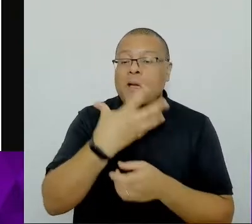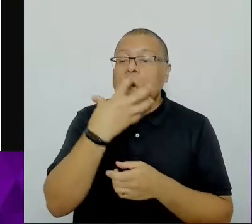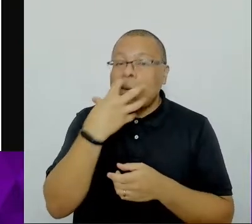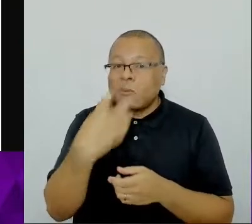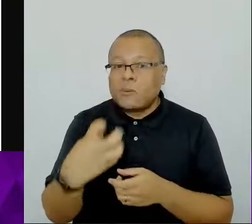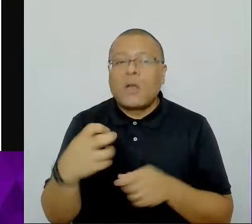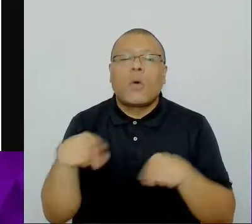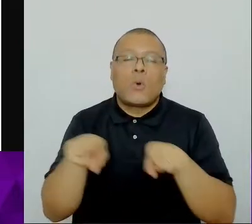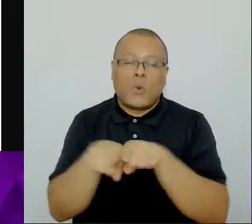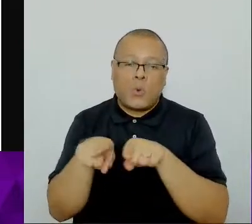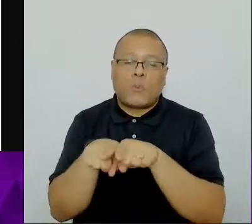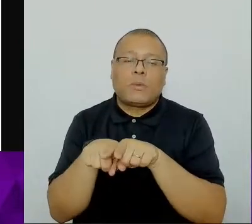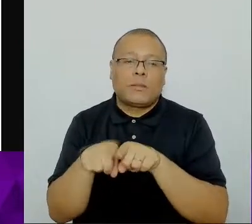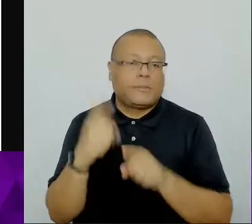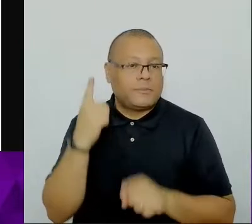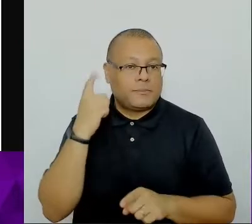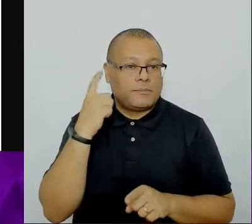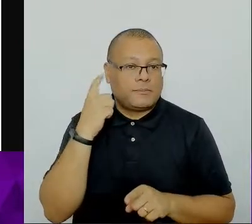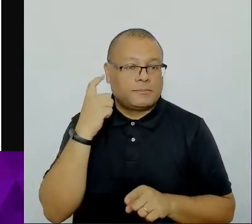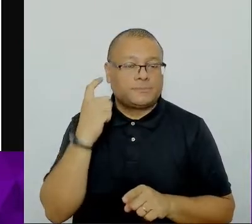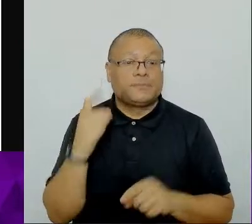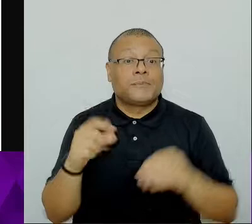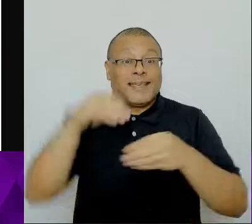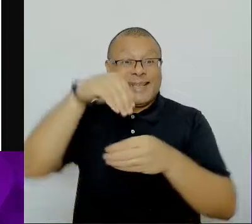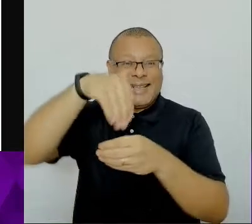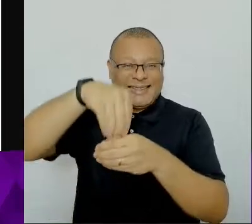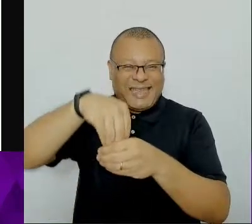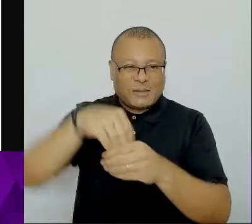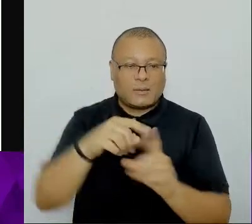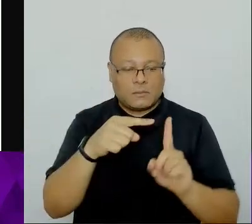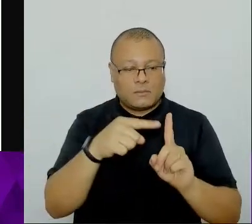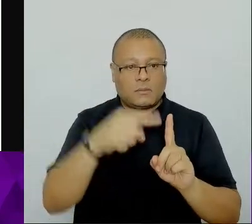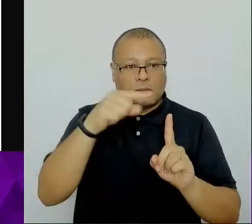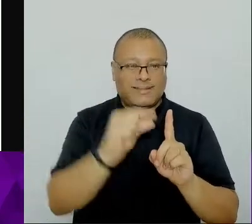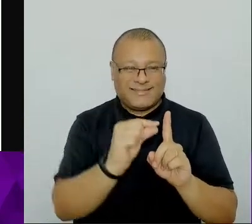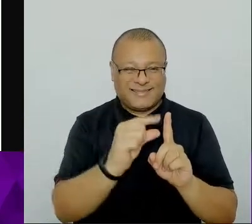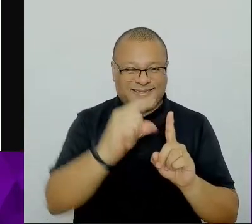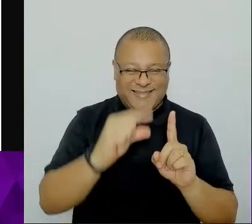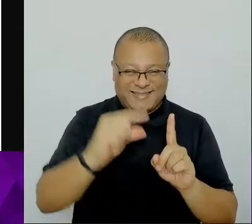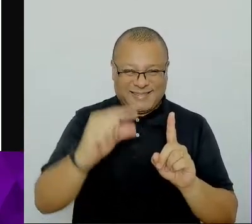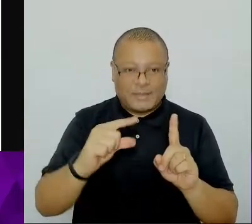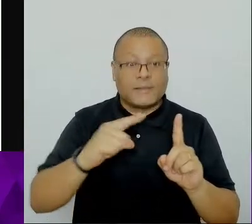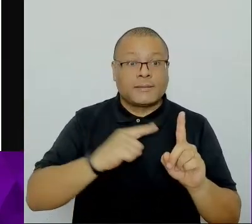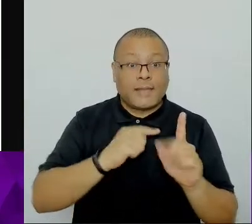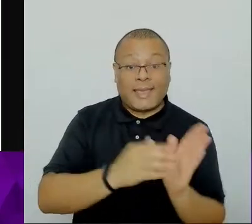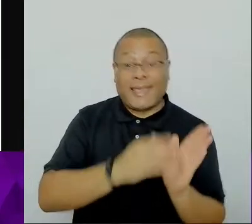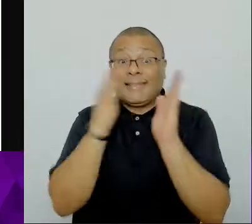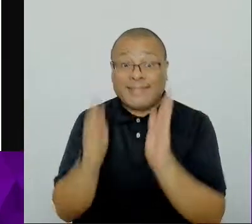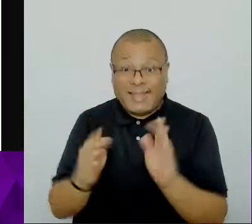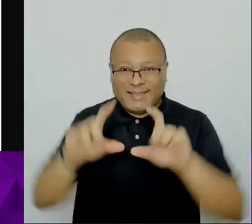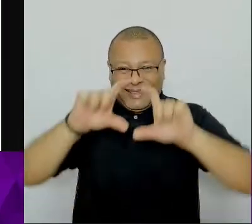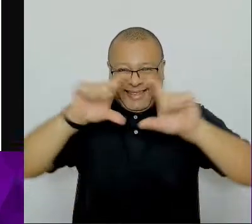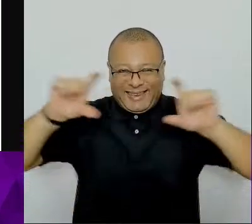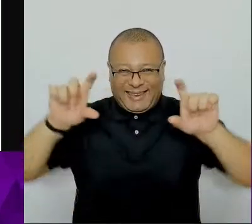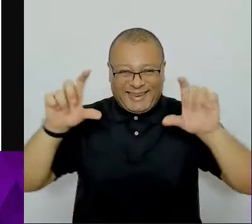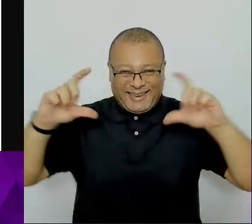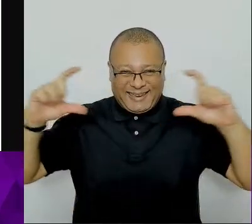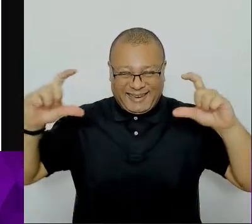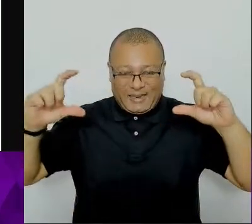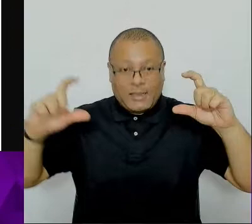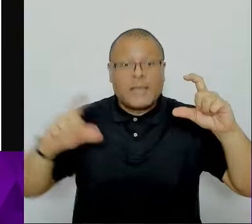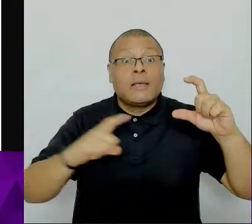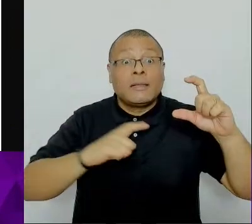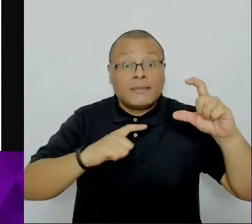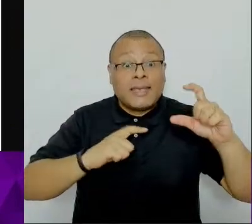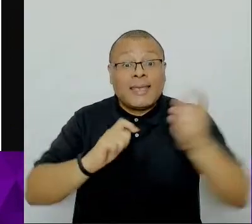áudio. Então, ali dentro você tem uma série de tarefas, né, que você precisa executar para poder